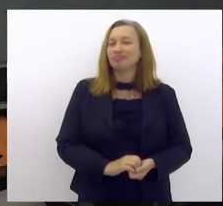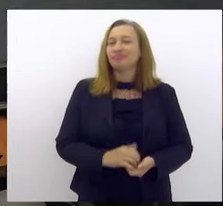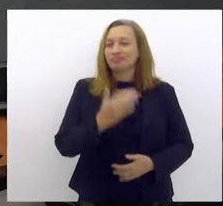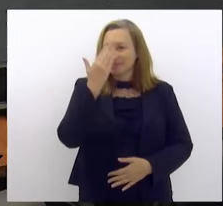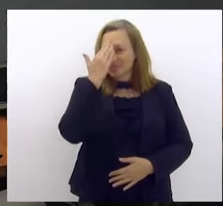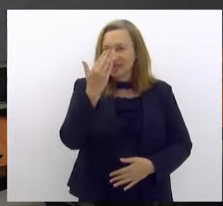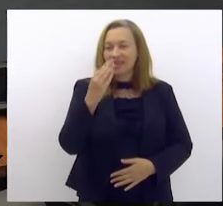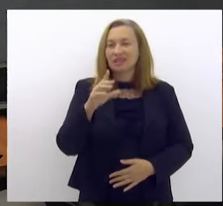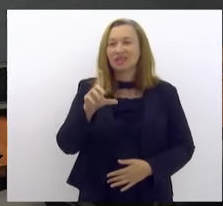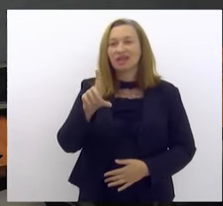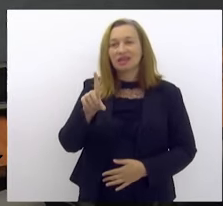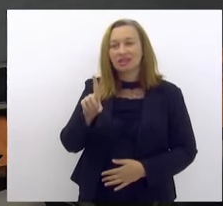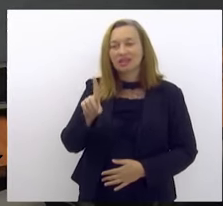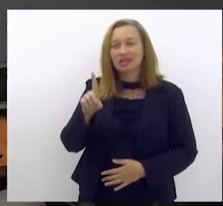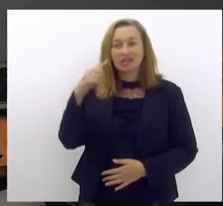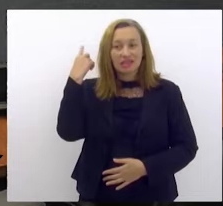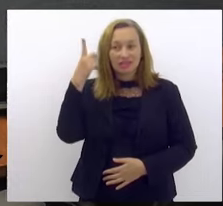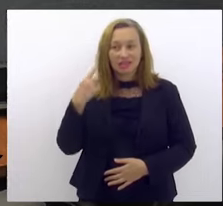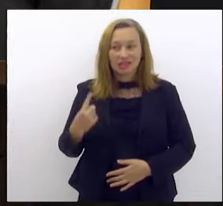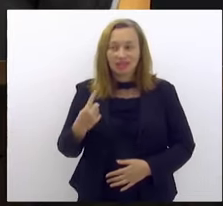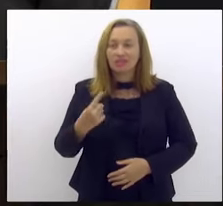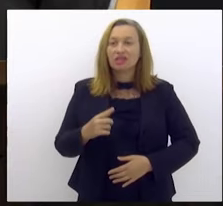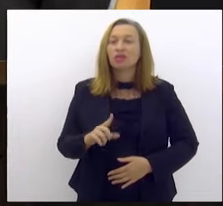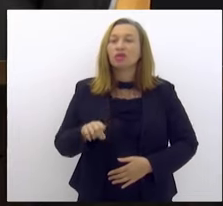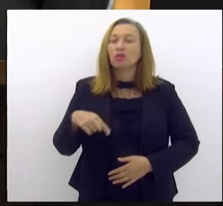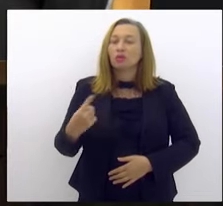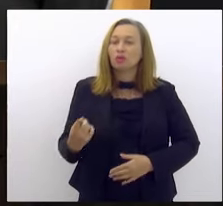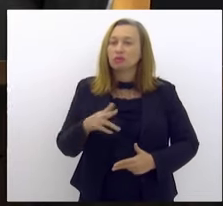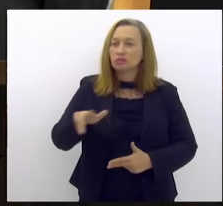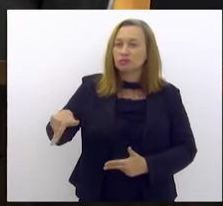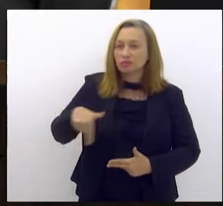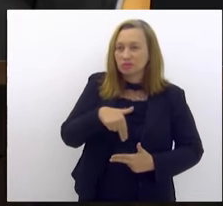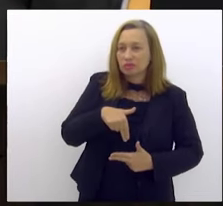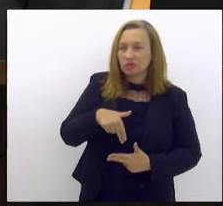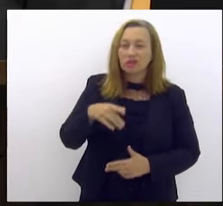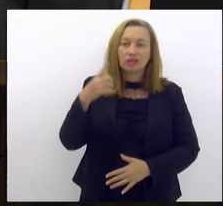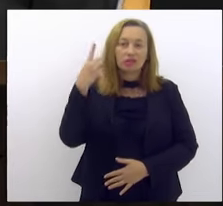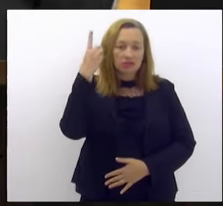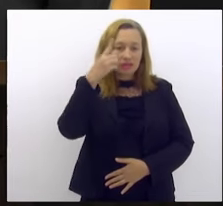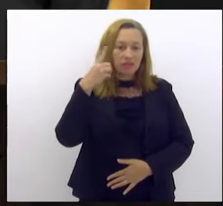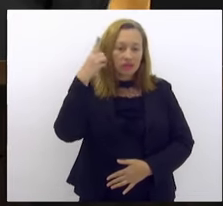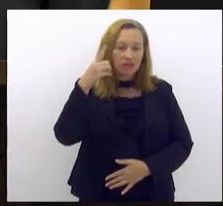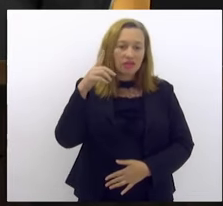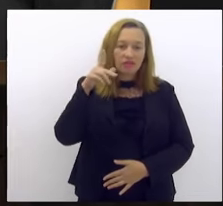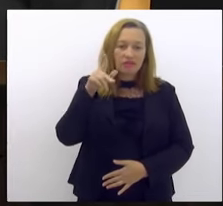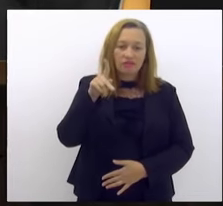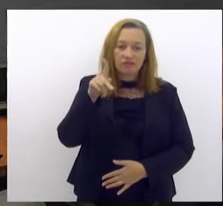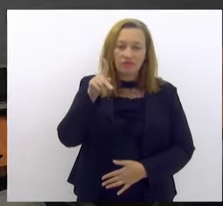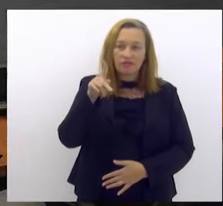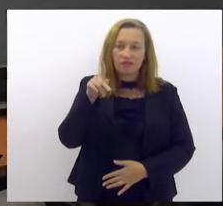Obrigado, Dani. Próximo orador aqui, nosso nobre deputado Felipe Obel.